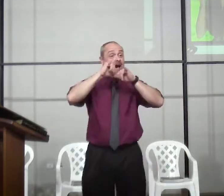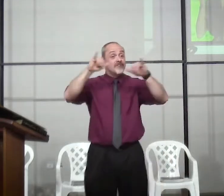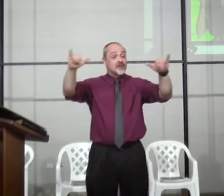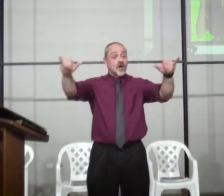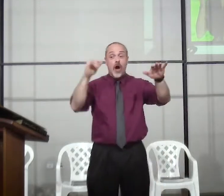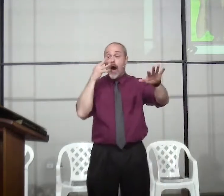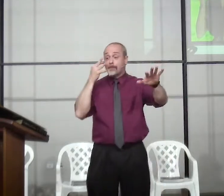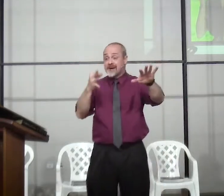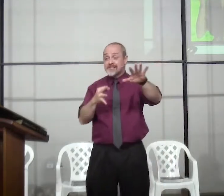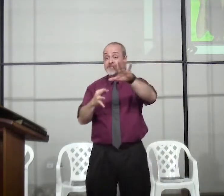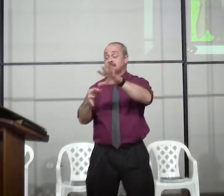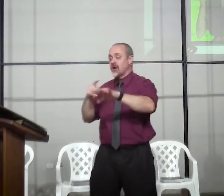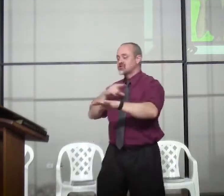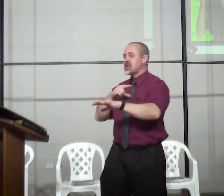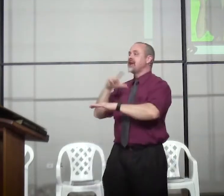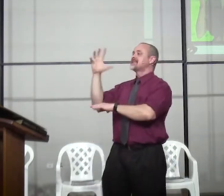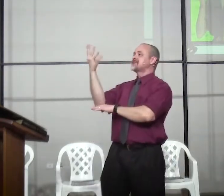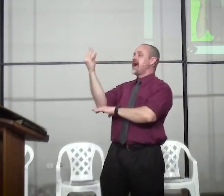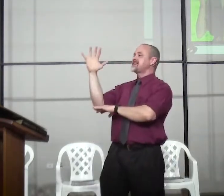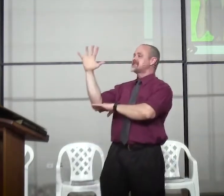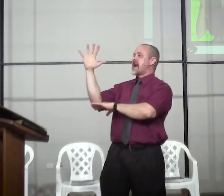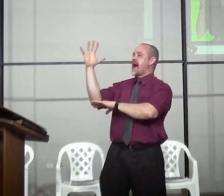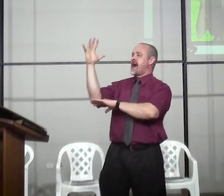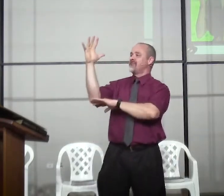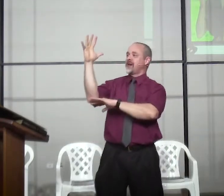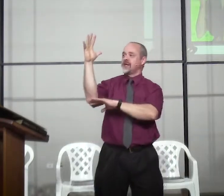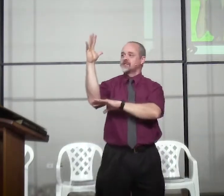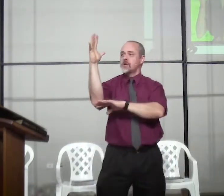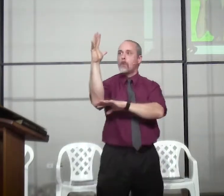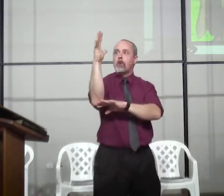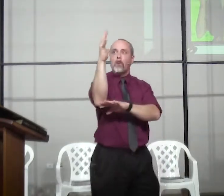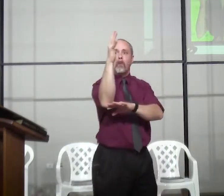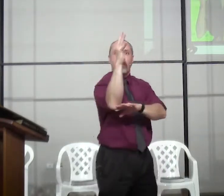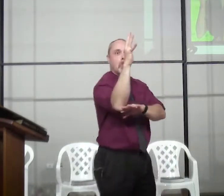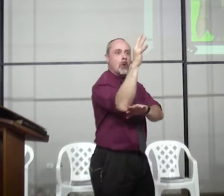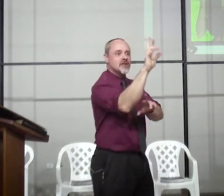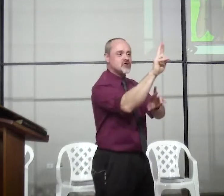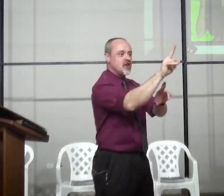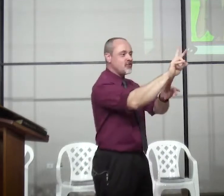Deus avisou, presta atenção, tinha tantas árvores